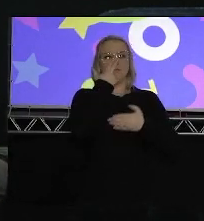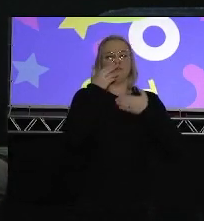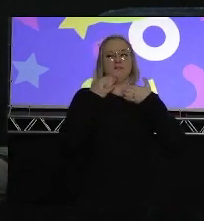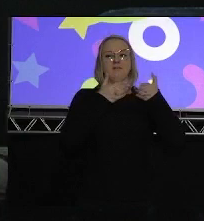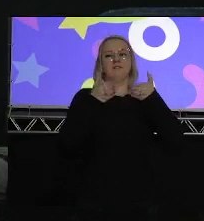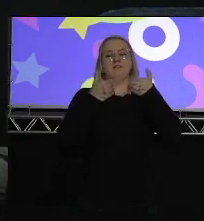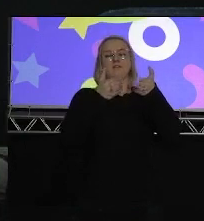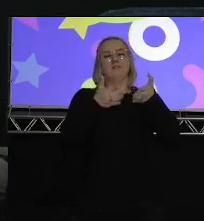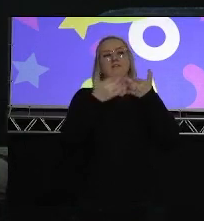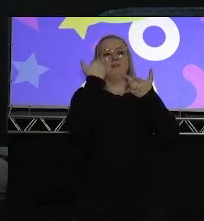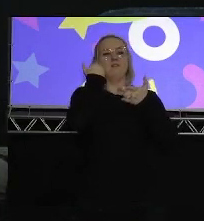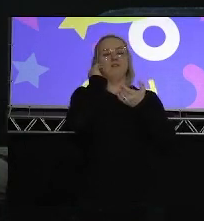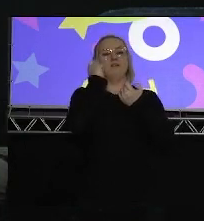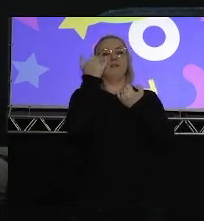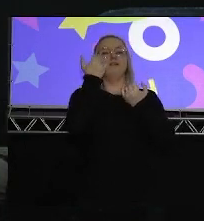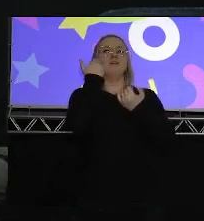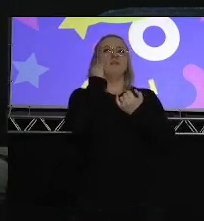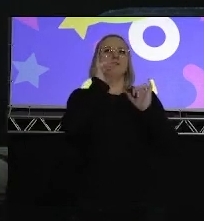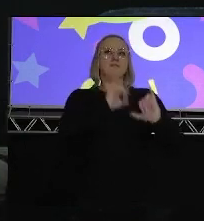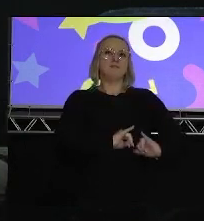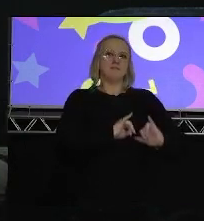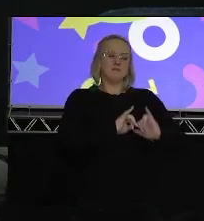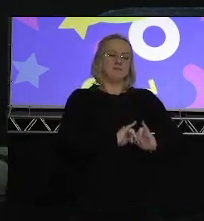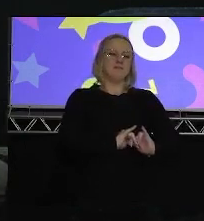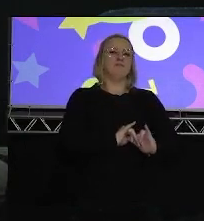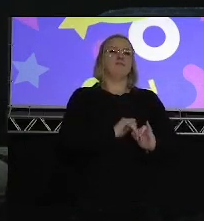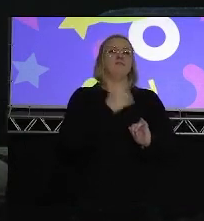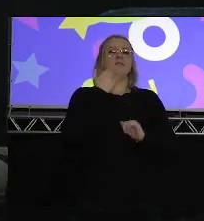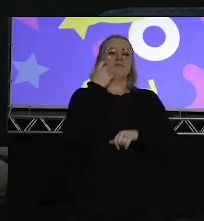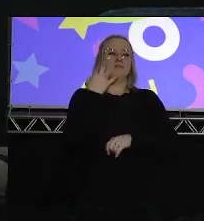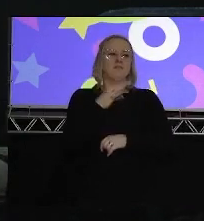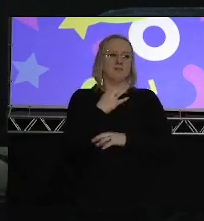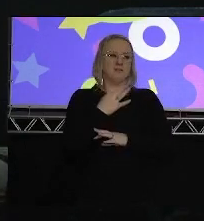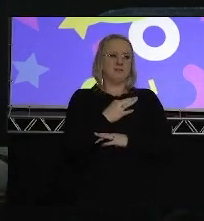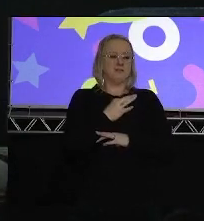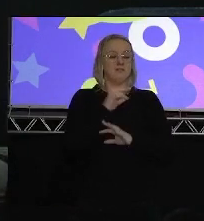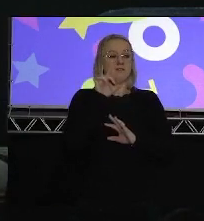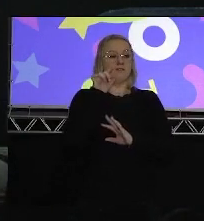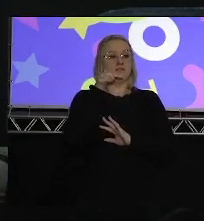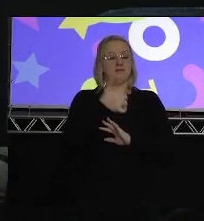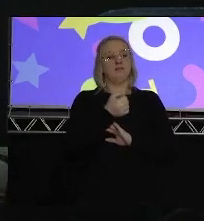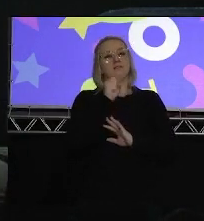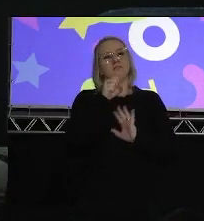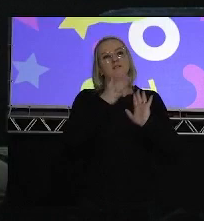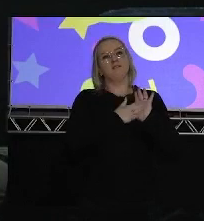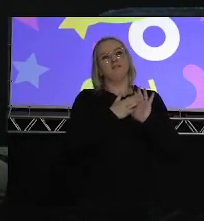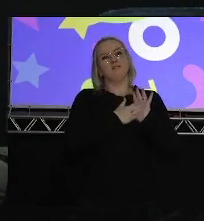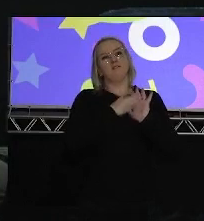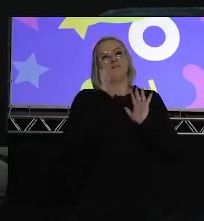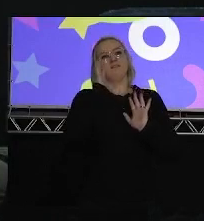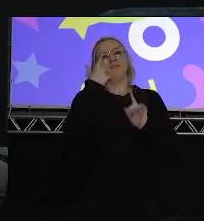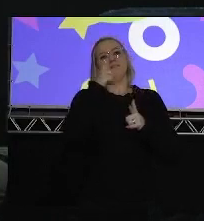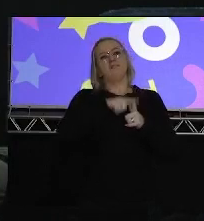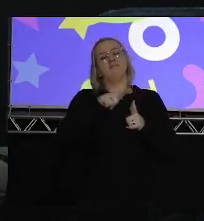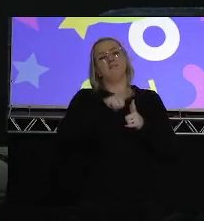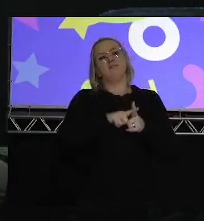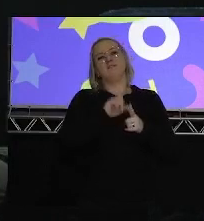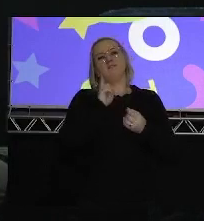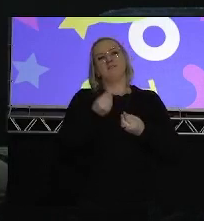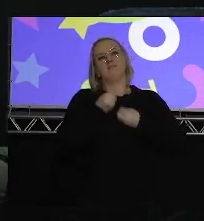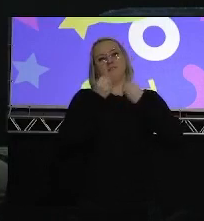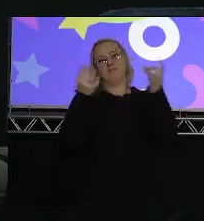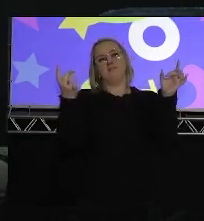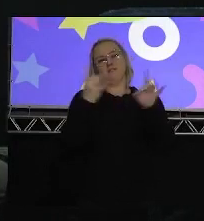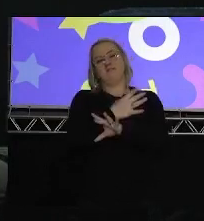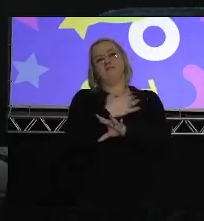expectativas, nós vamos entender as dores, as dificuldades, a nossa realidade, para daí sim propor uma solução. Eu não chego lá com a solução